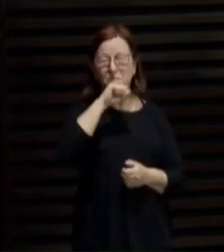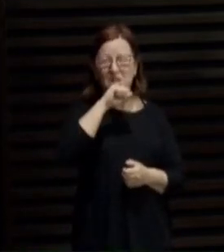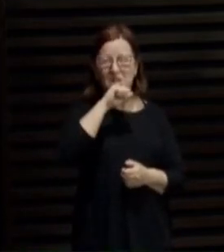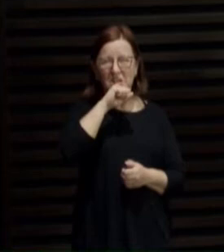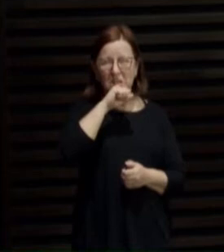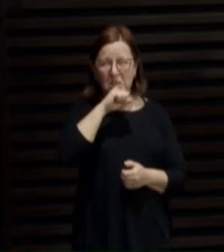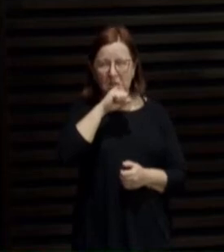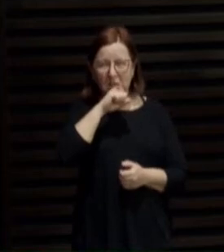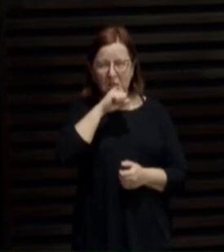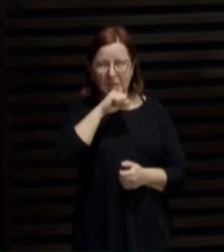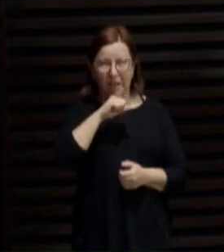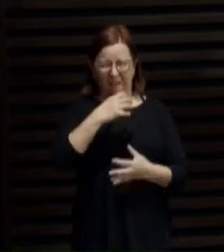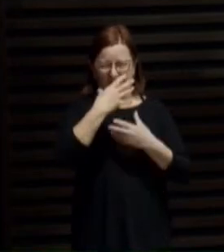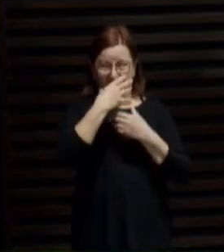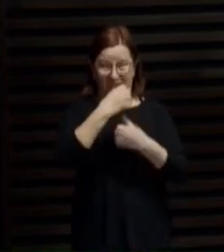alucinado.